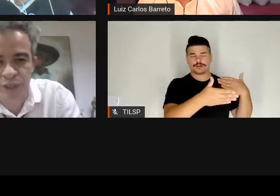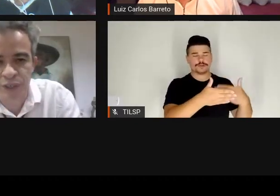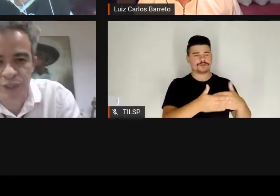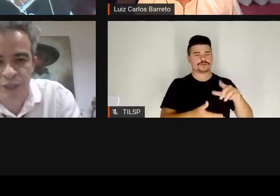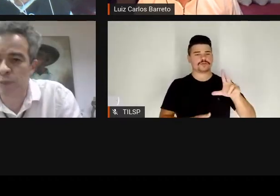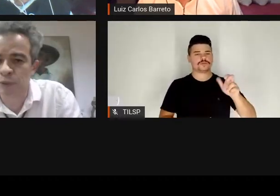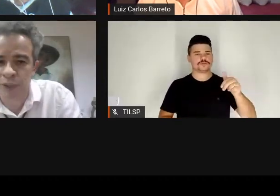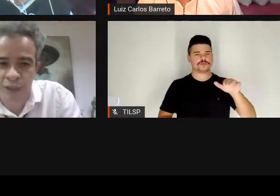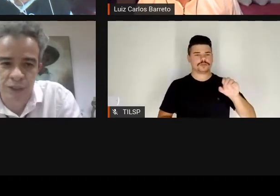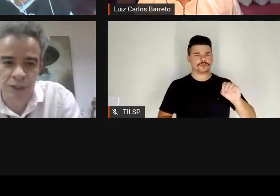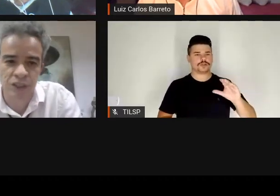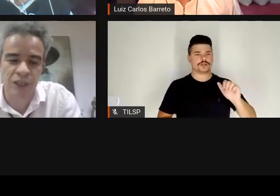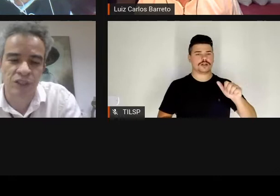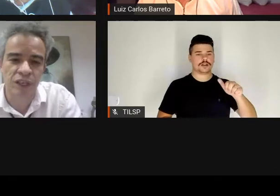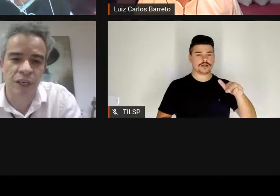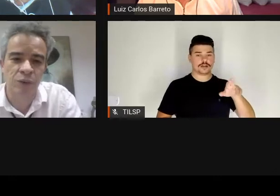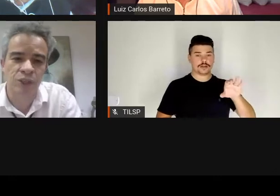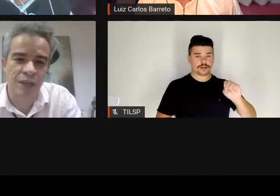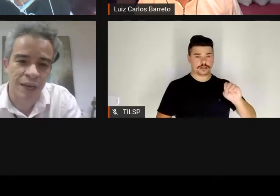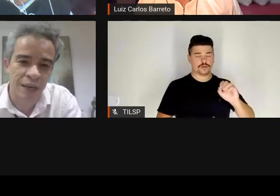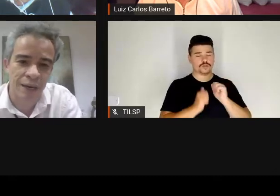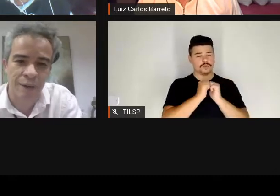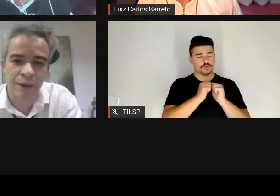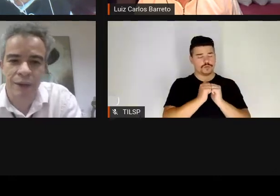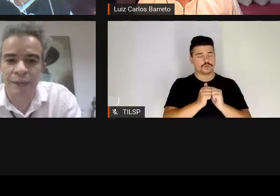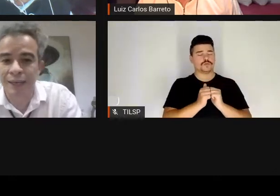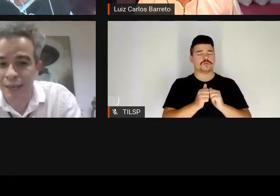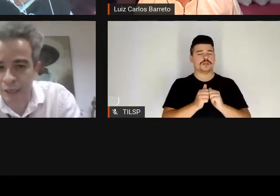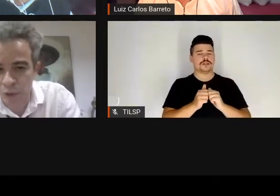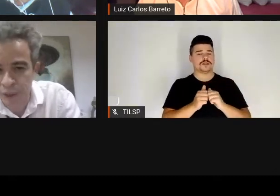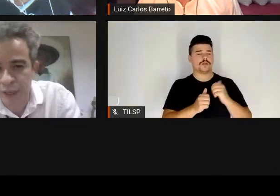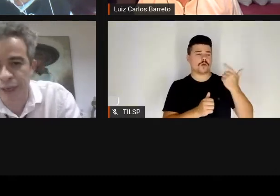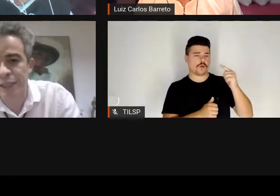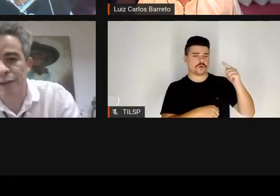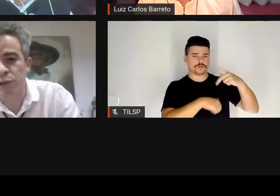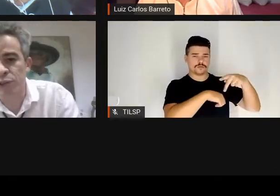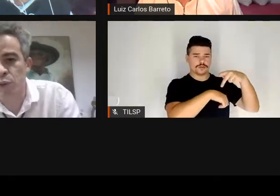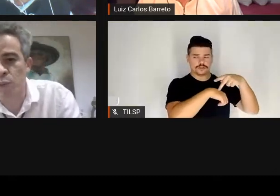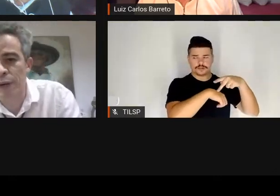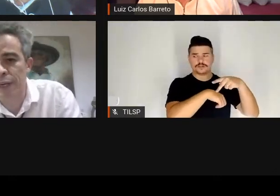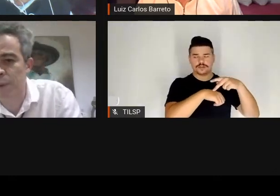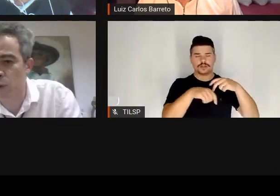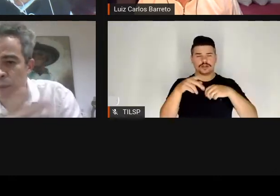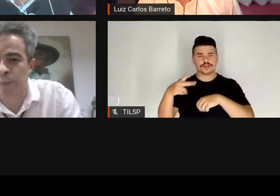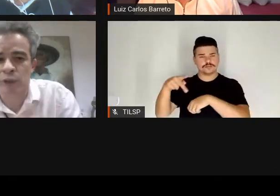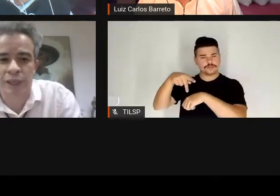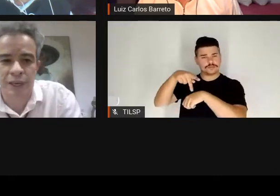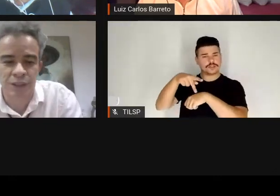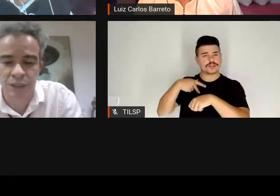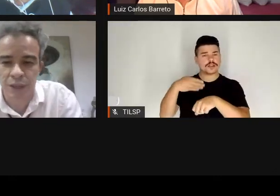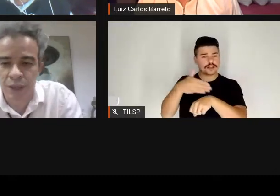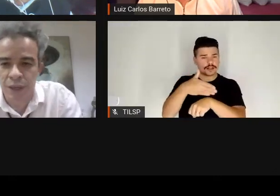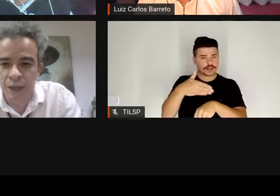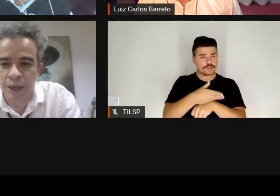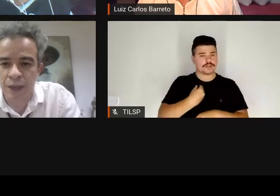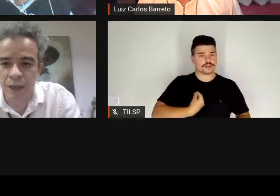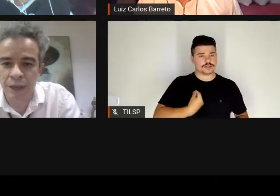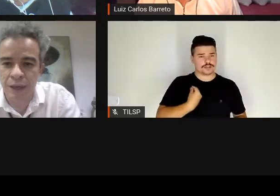as coberturas como correspondente estrangeiro de guerra, da Guerra da Coreia e da Revolução Cubana, bem como